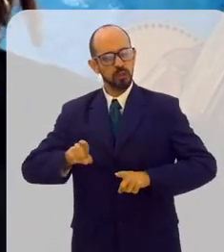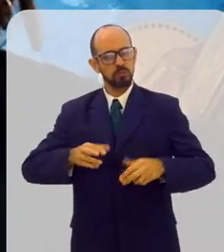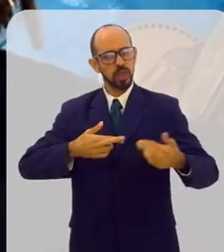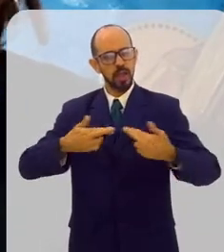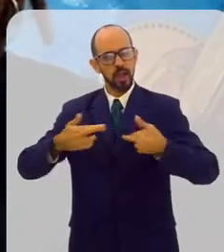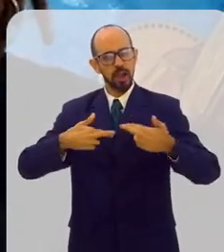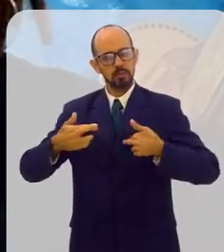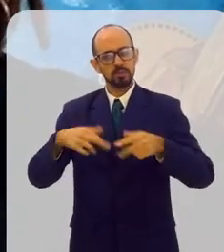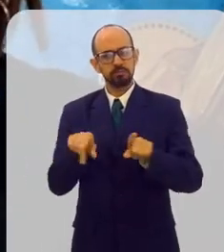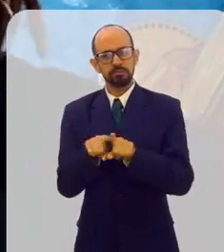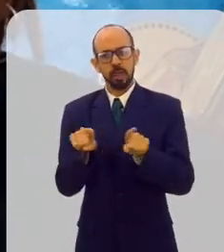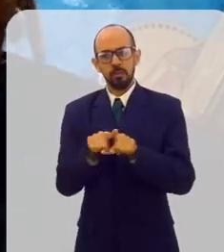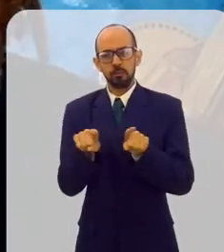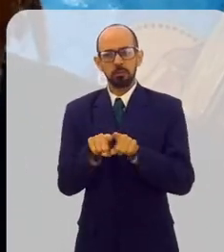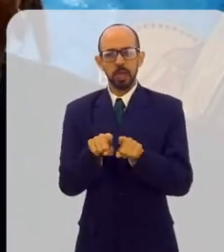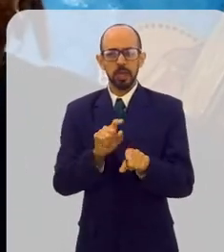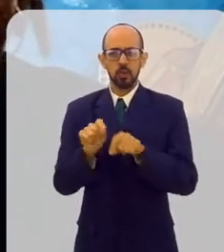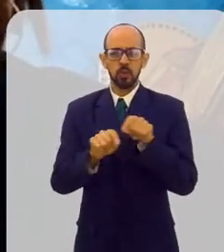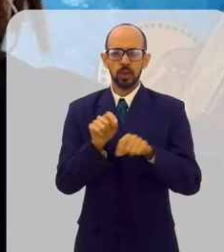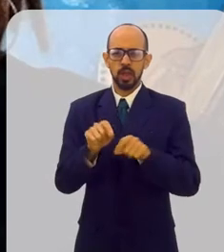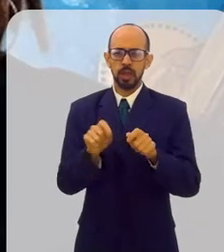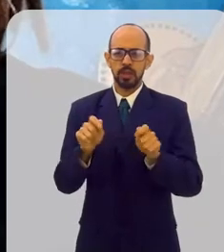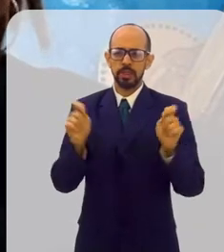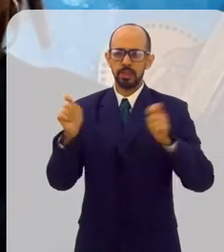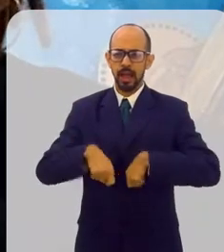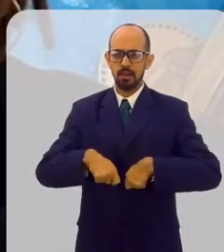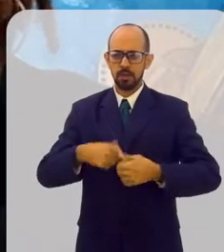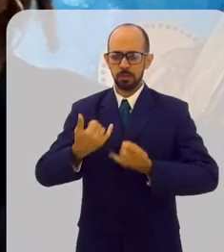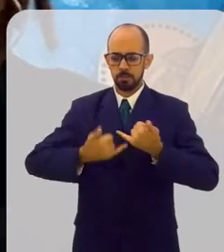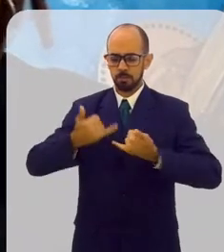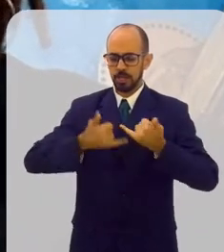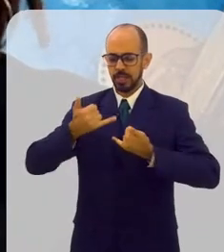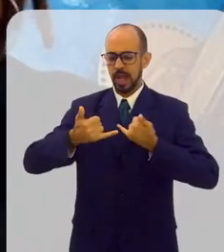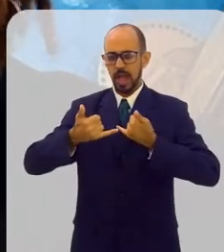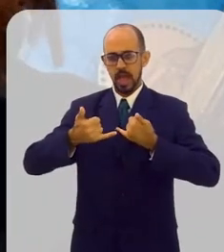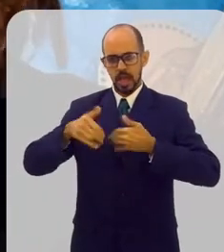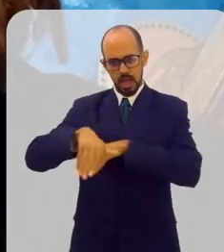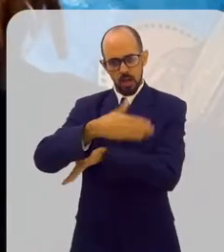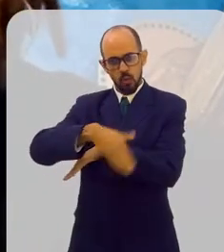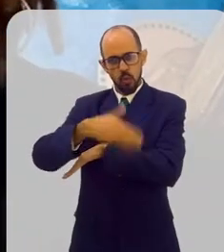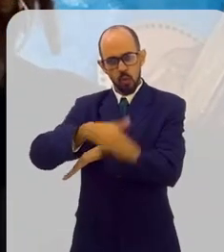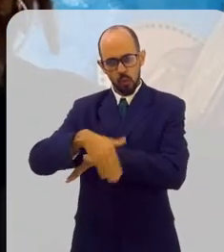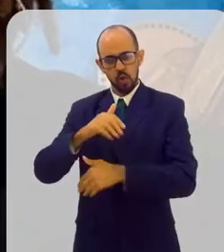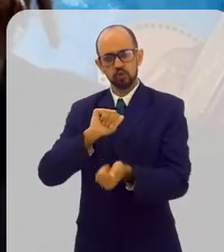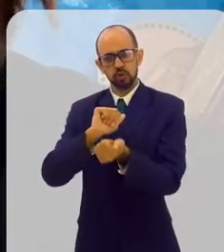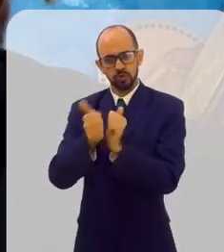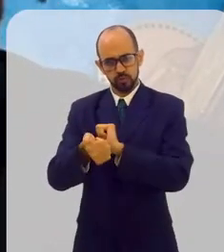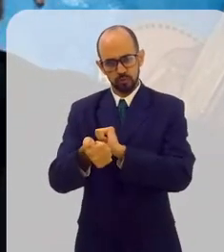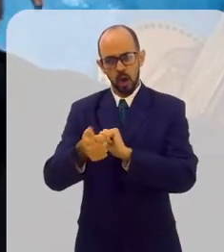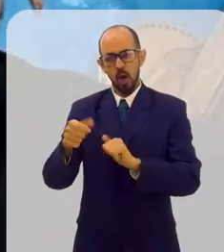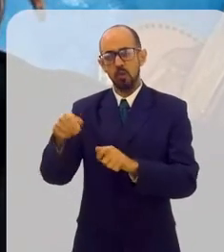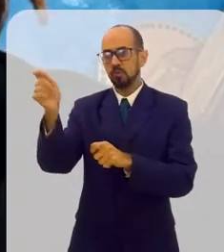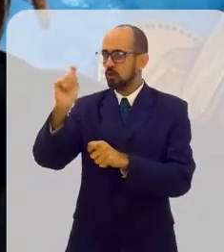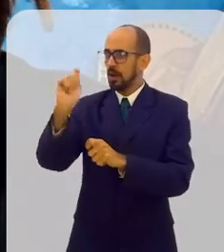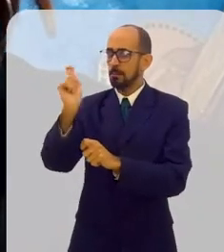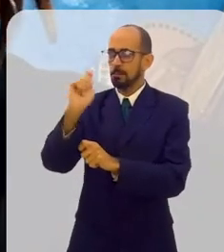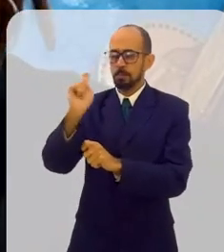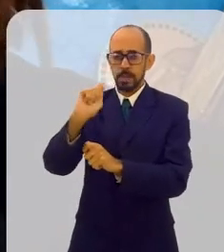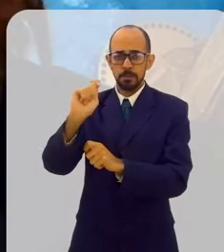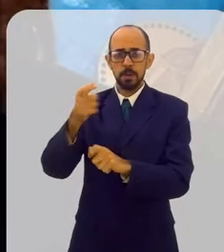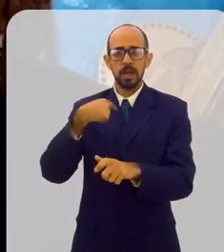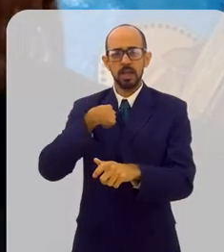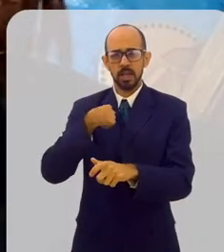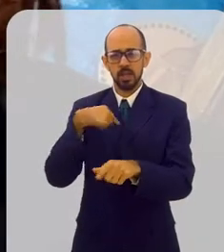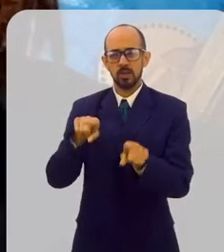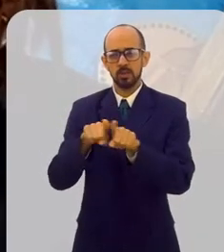da relação, inclusive, né, de um período em que era possível brincar, jogar futebol na rua, né, sair para soltar